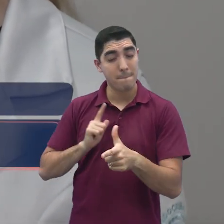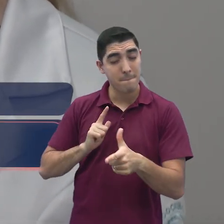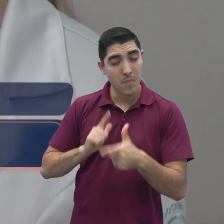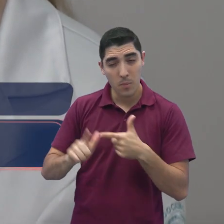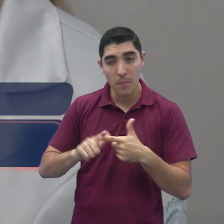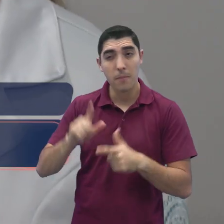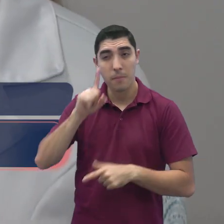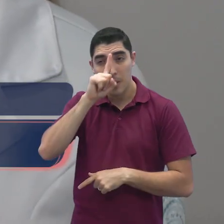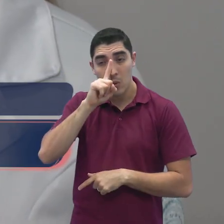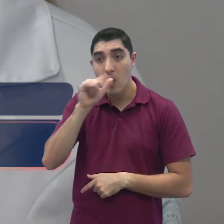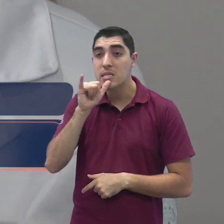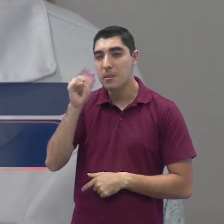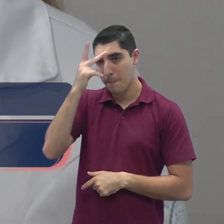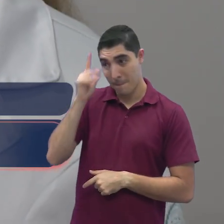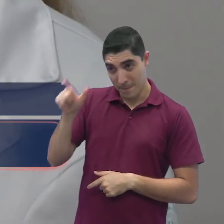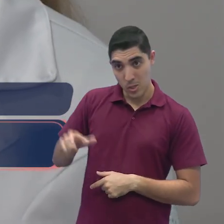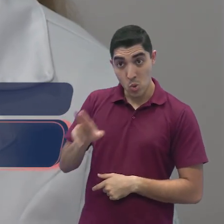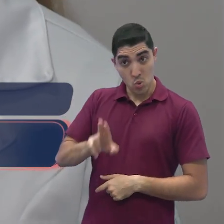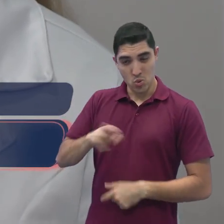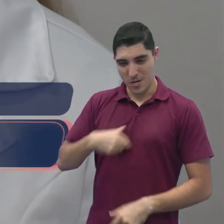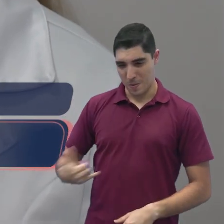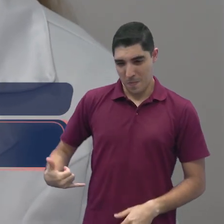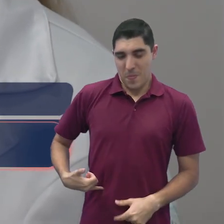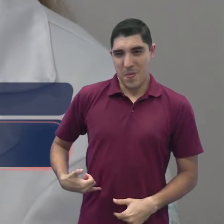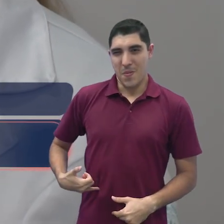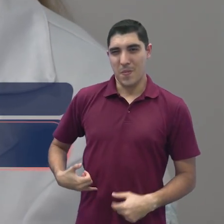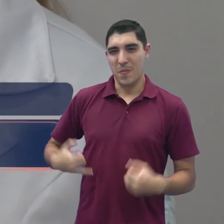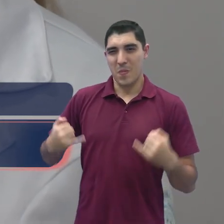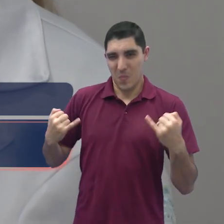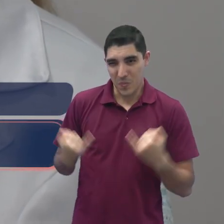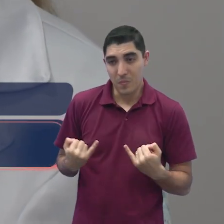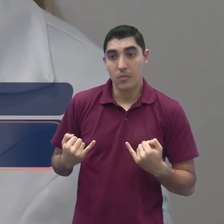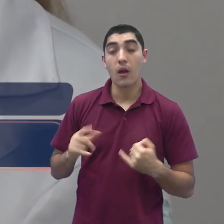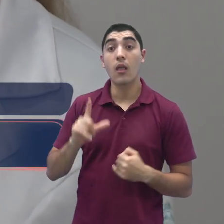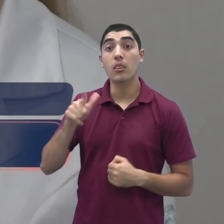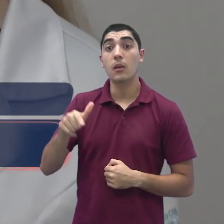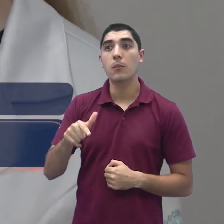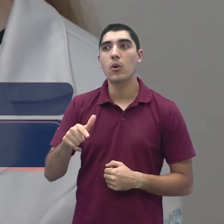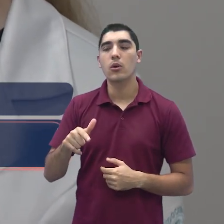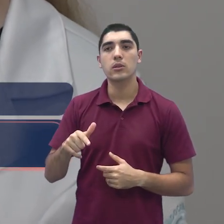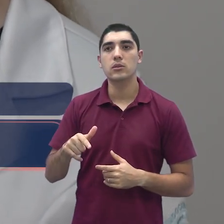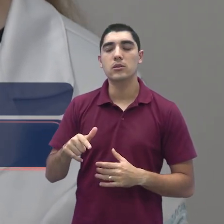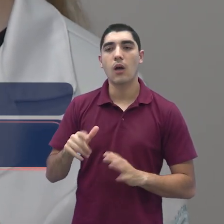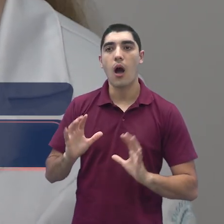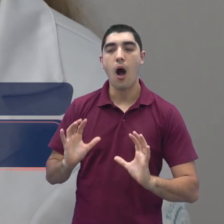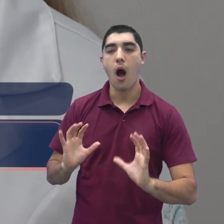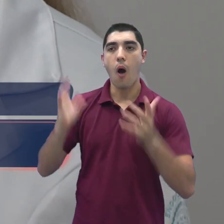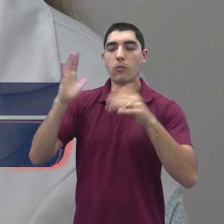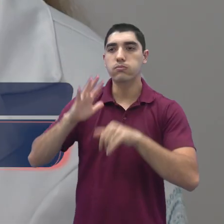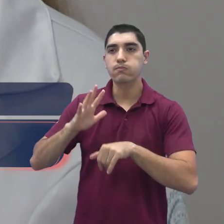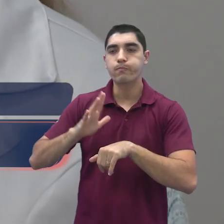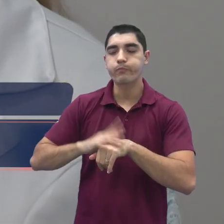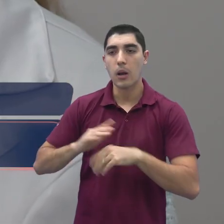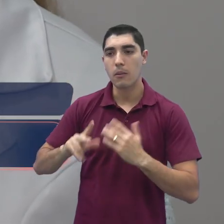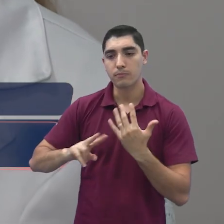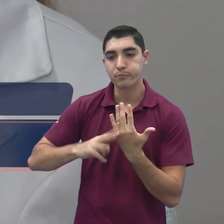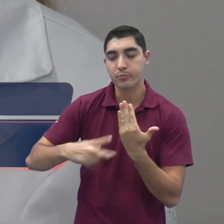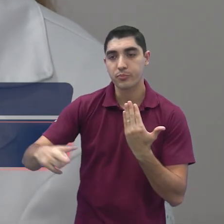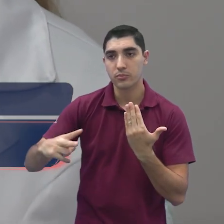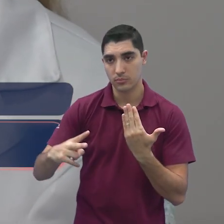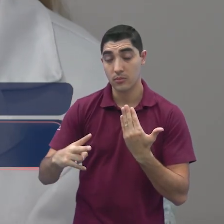problemático no sentido de que a pessoa pode começar a usar a medicação, ter colaterais e aí desistir da medicação.